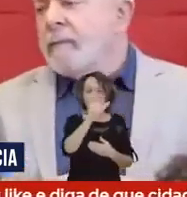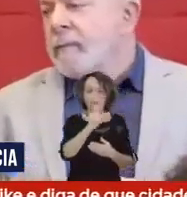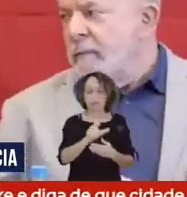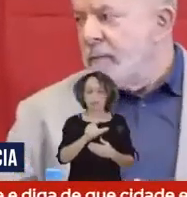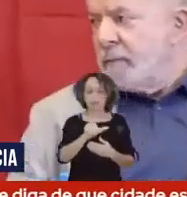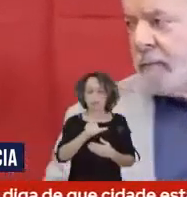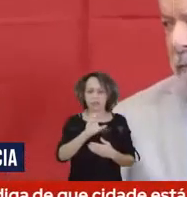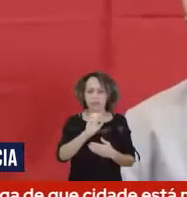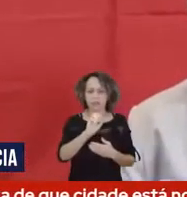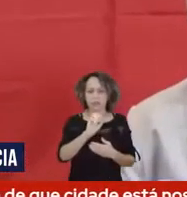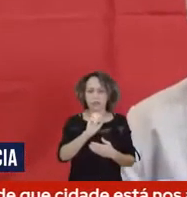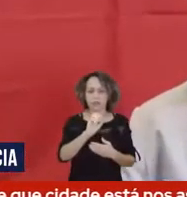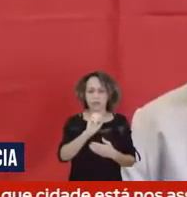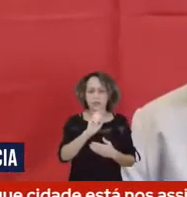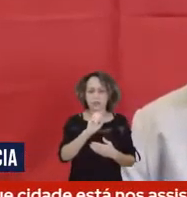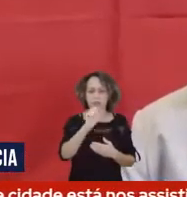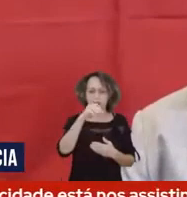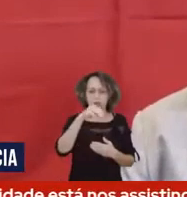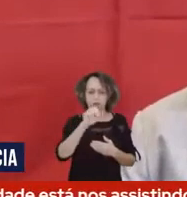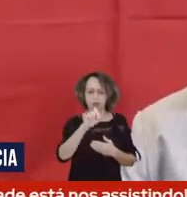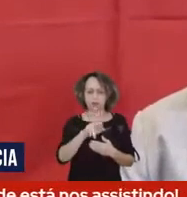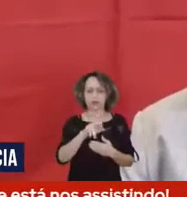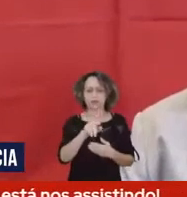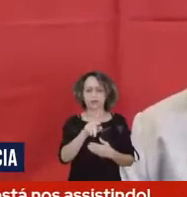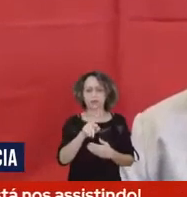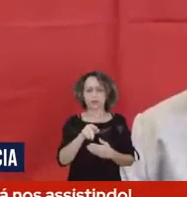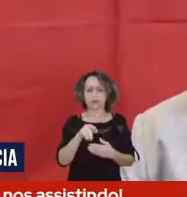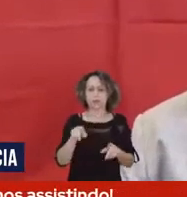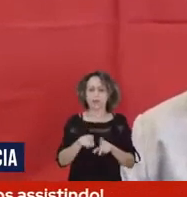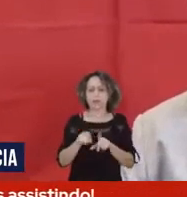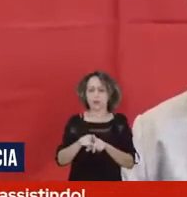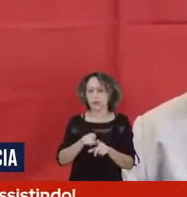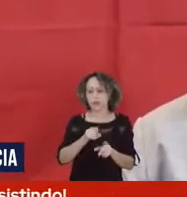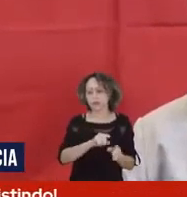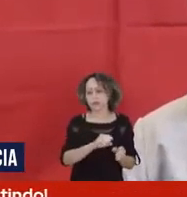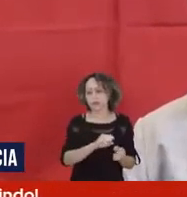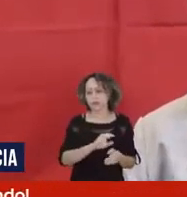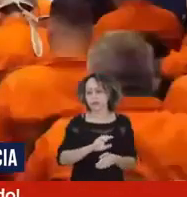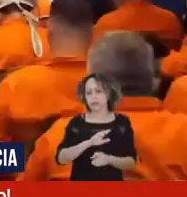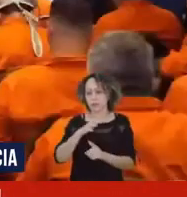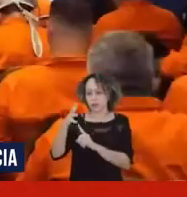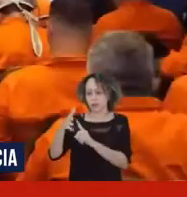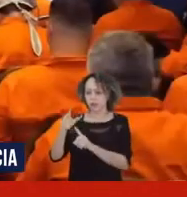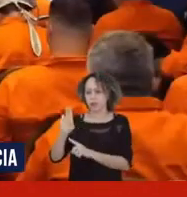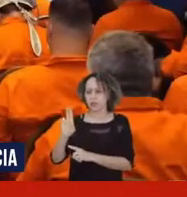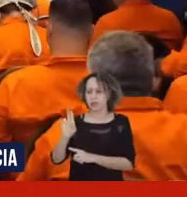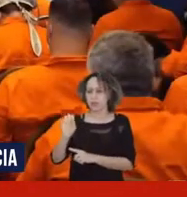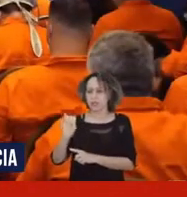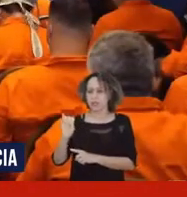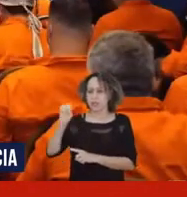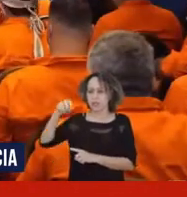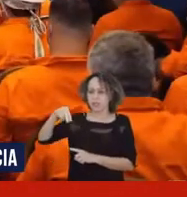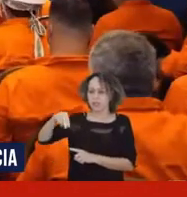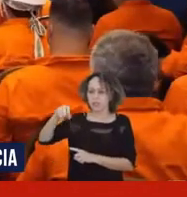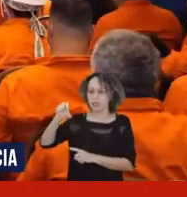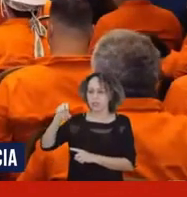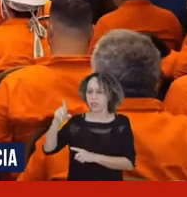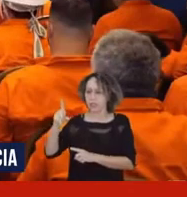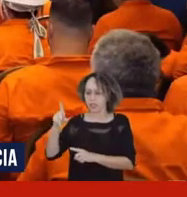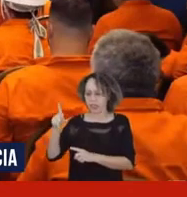Agora nós vamos passar para o INEP, o Instituto de Estudo Estratégico do Petróleo, Gás e Derivados. Então, eu queria